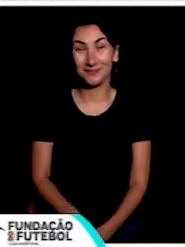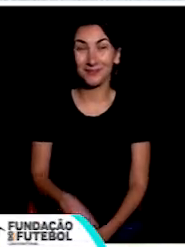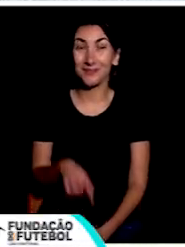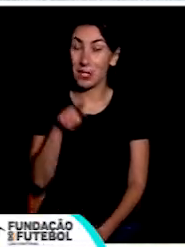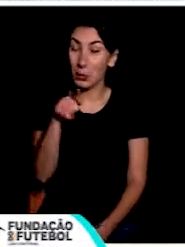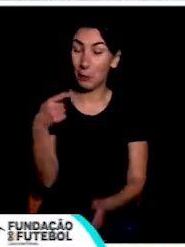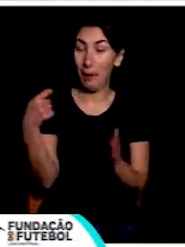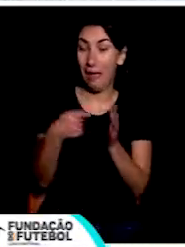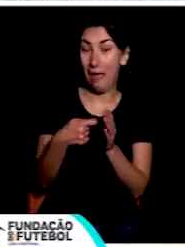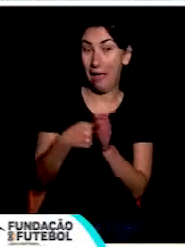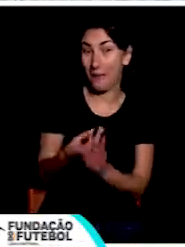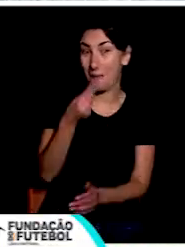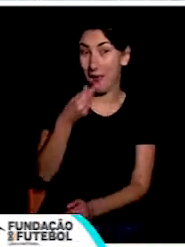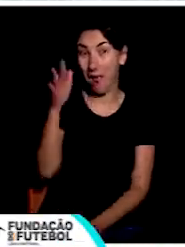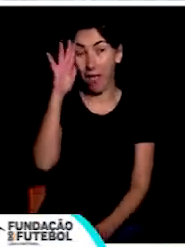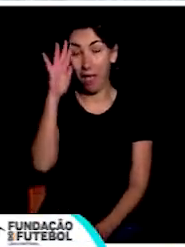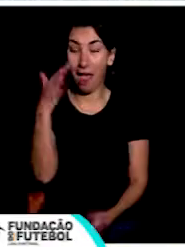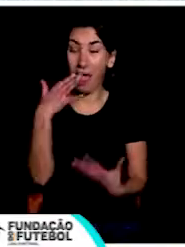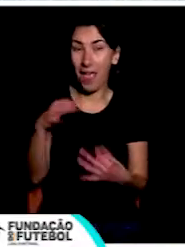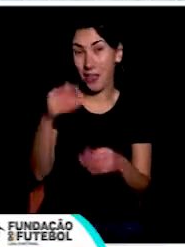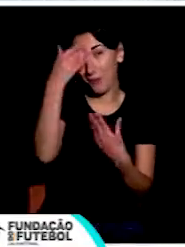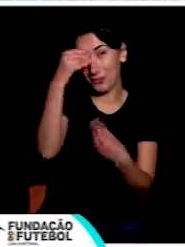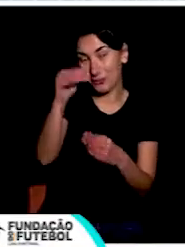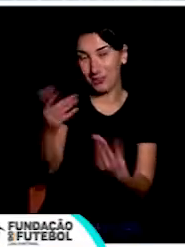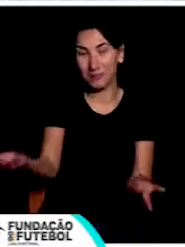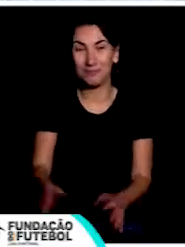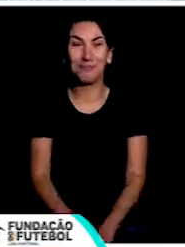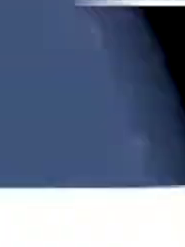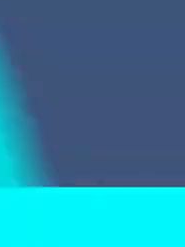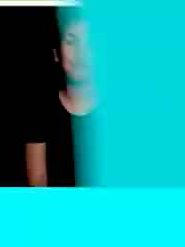E é que acanta o almoço. É o normal dos treinos também.